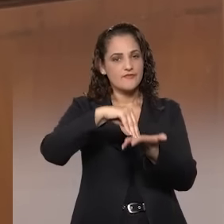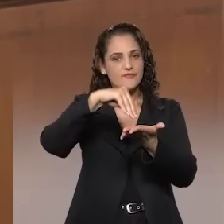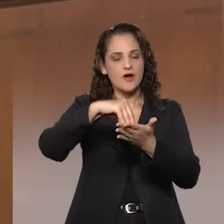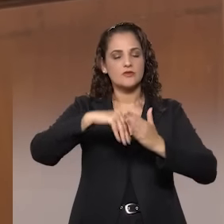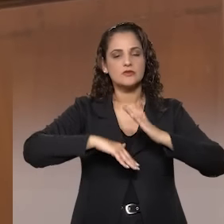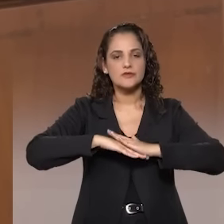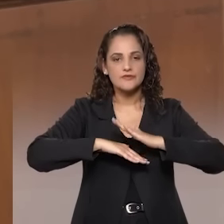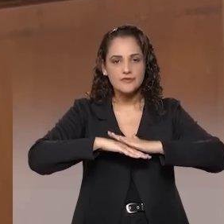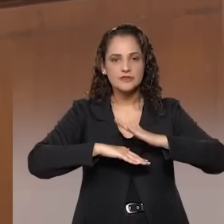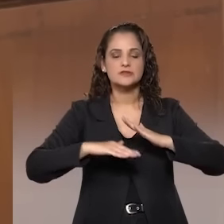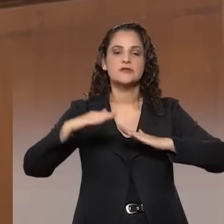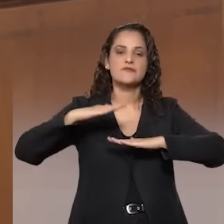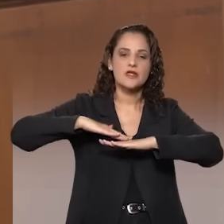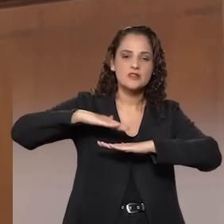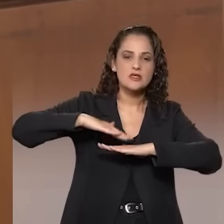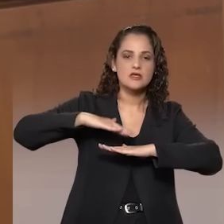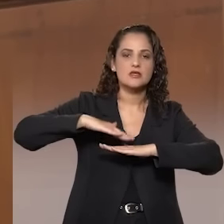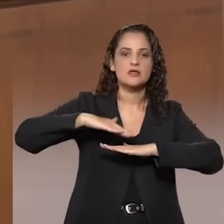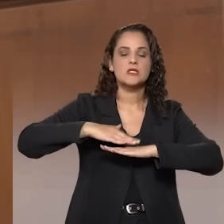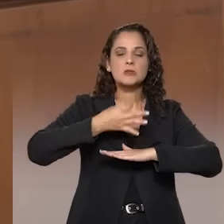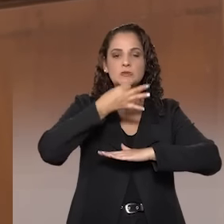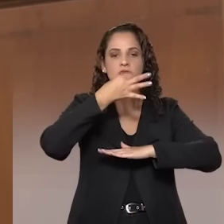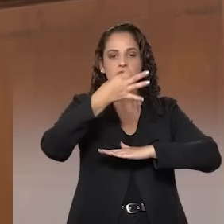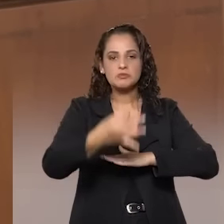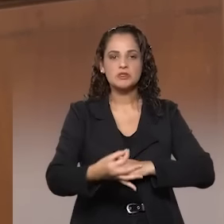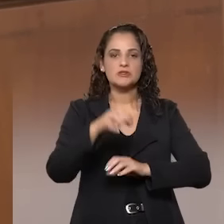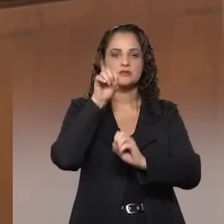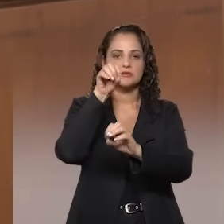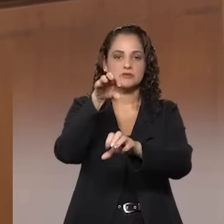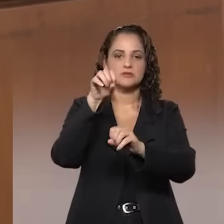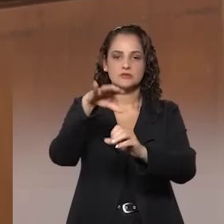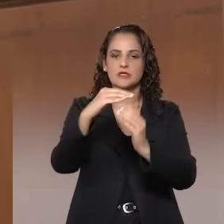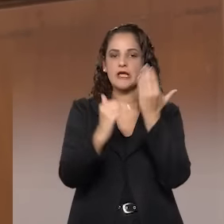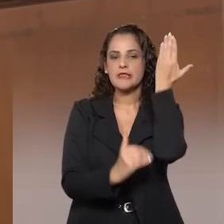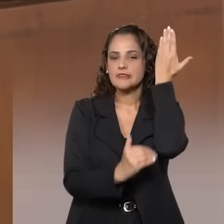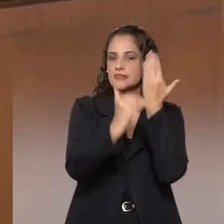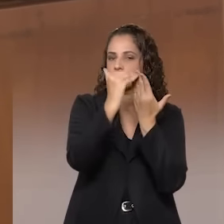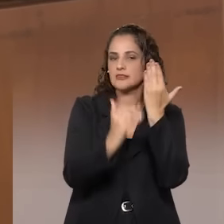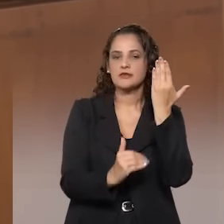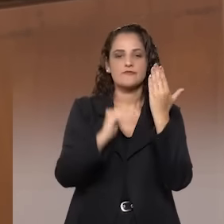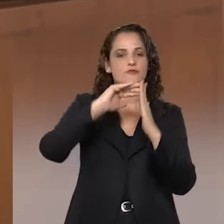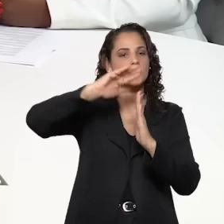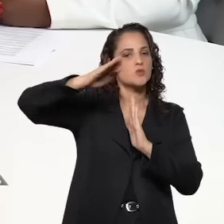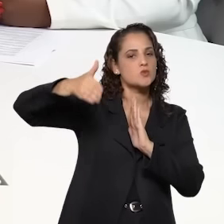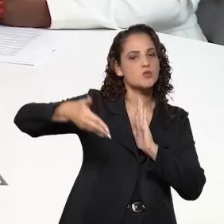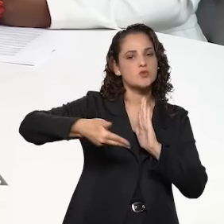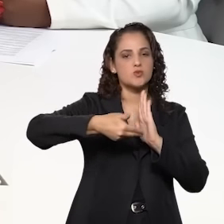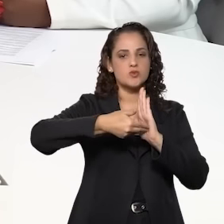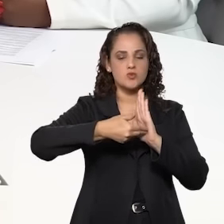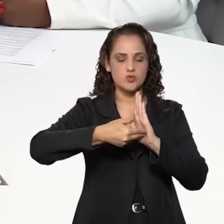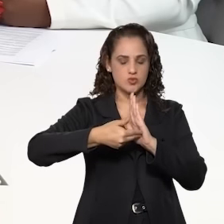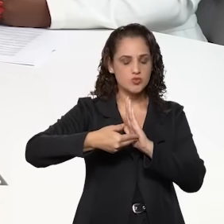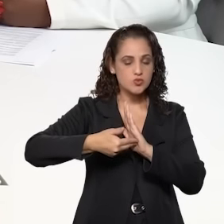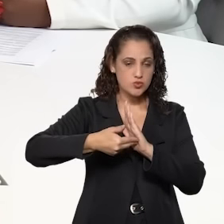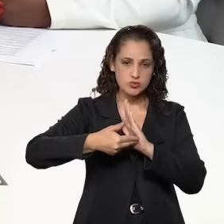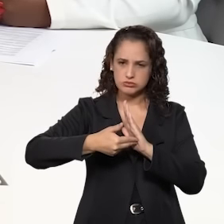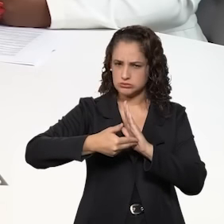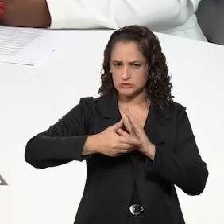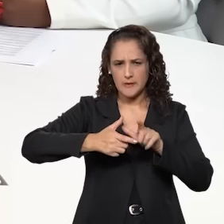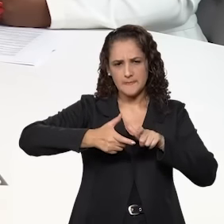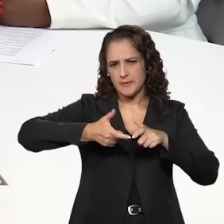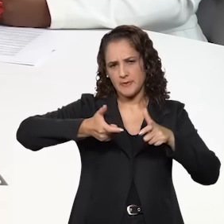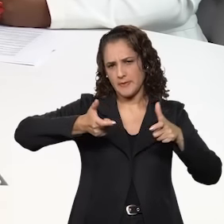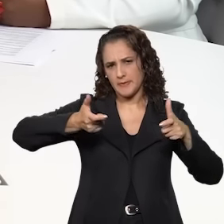eh do ponto de vista de letramento e educação em todos os níveis aqui e enfim em esferas eh Super